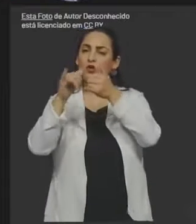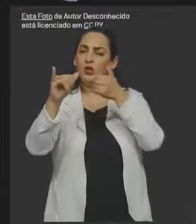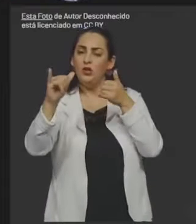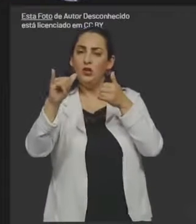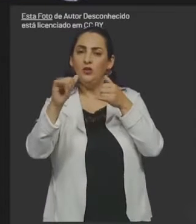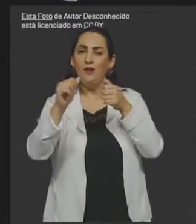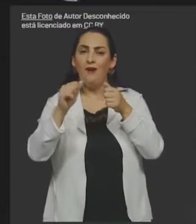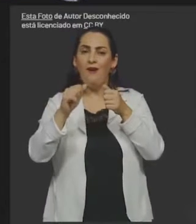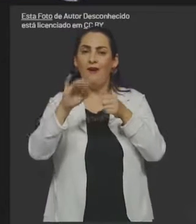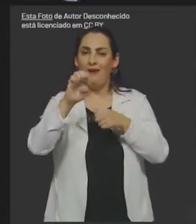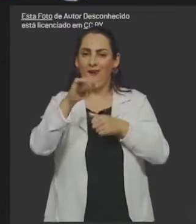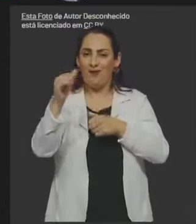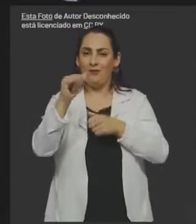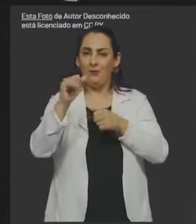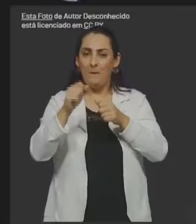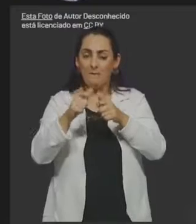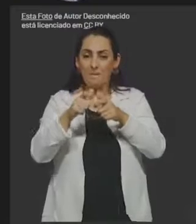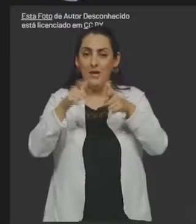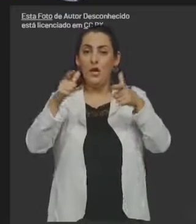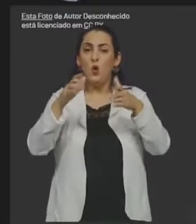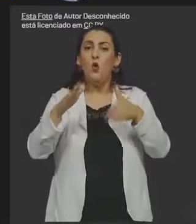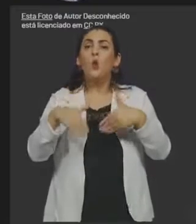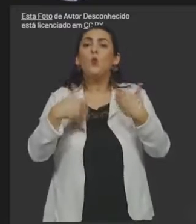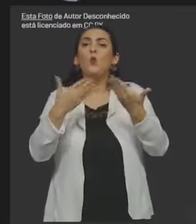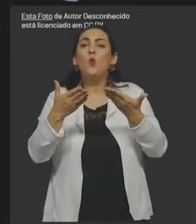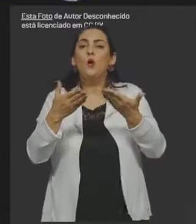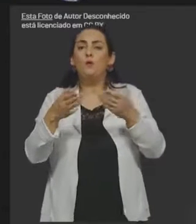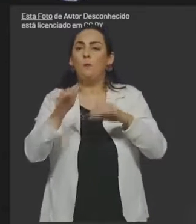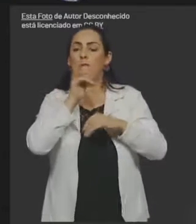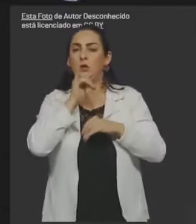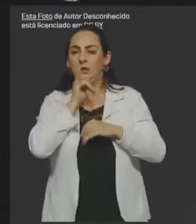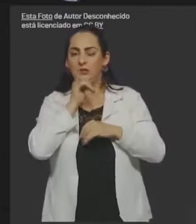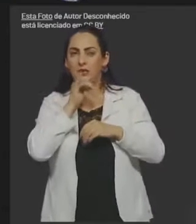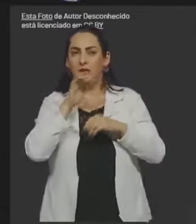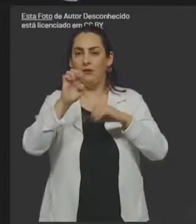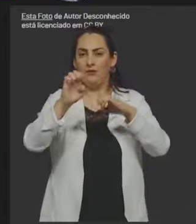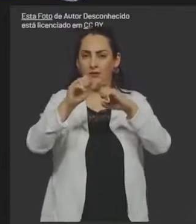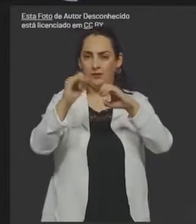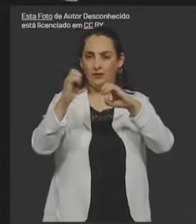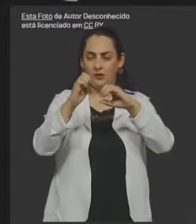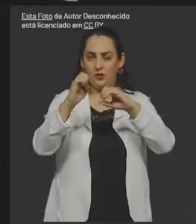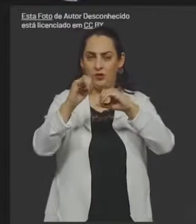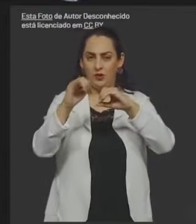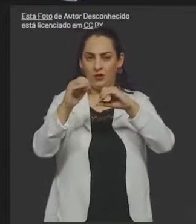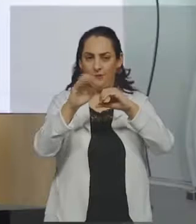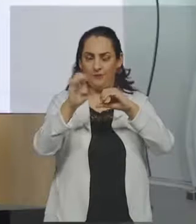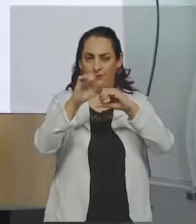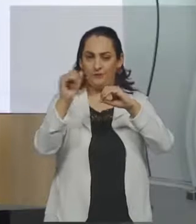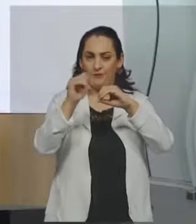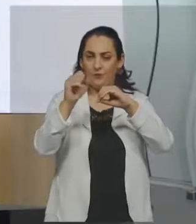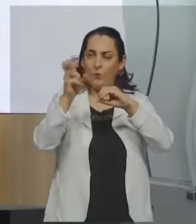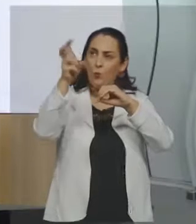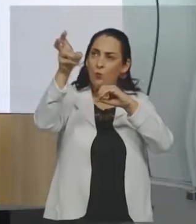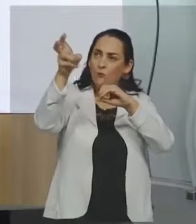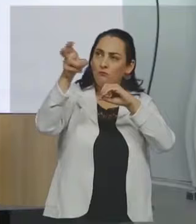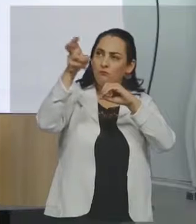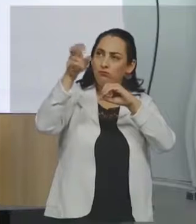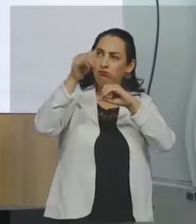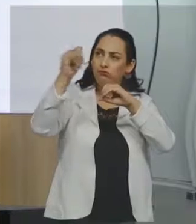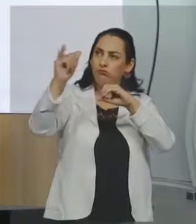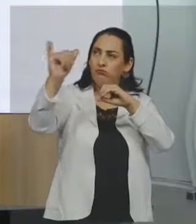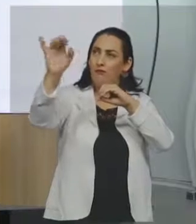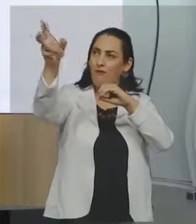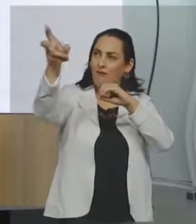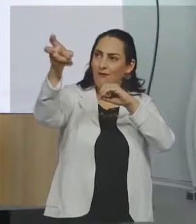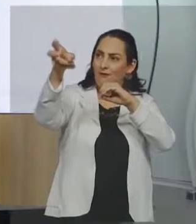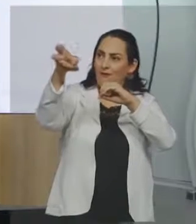energia, absorvendo energia externa. Então, por algum motivo, ele absorve energia externa do